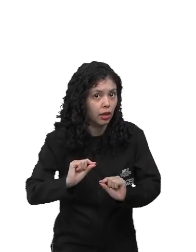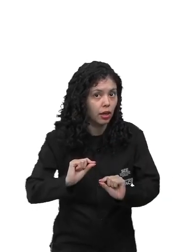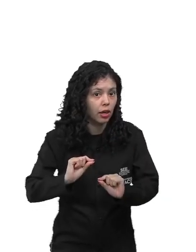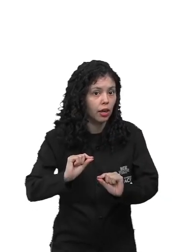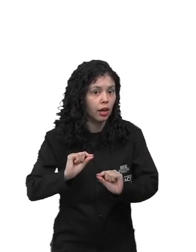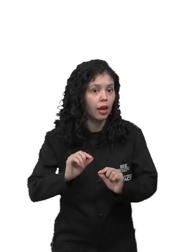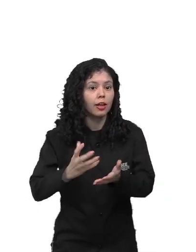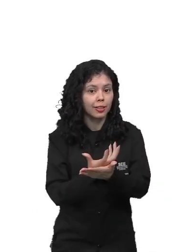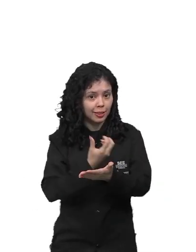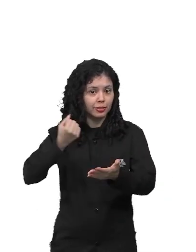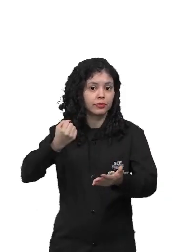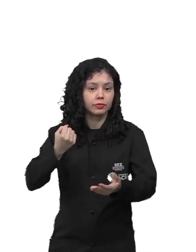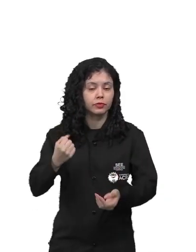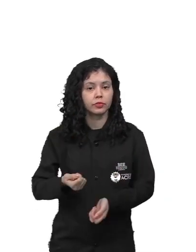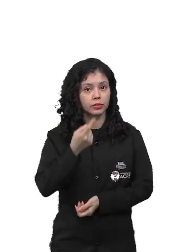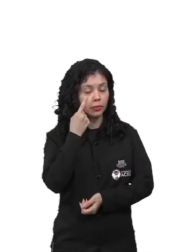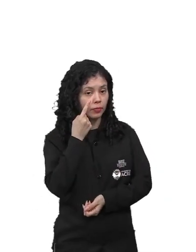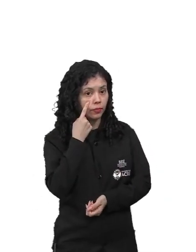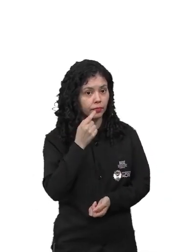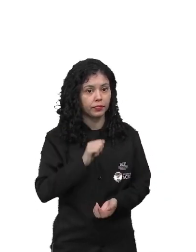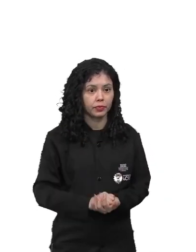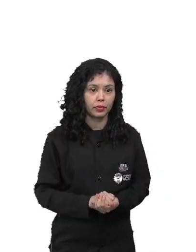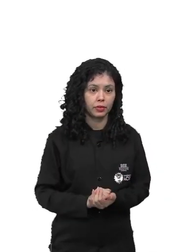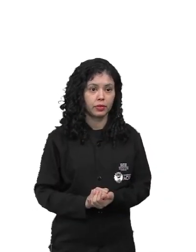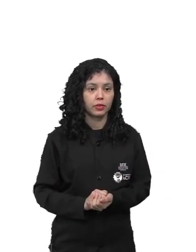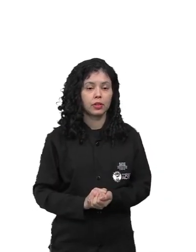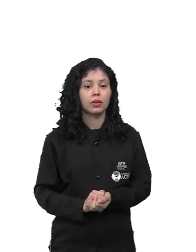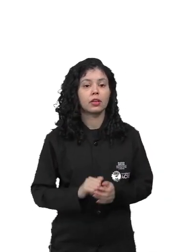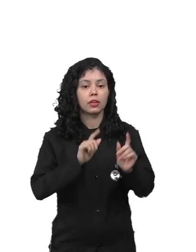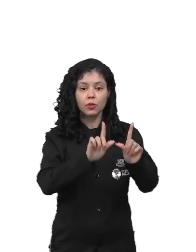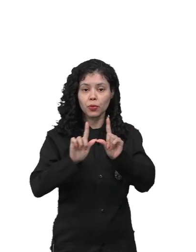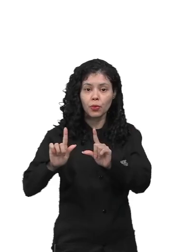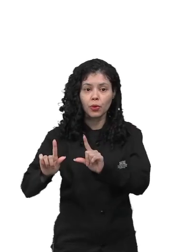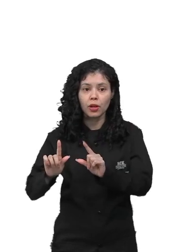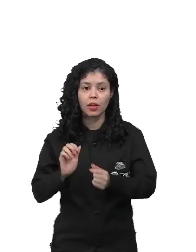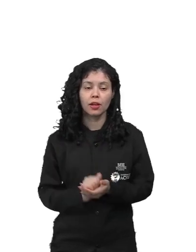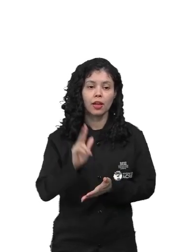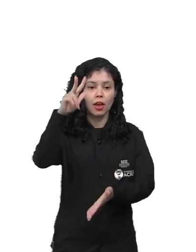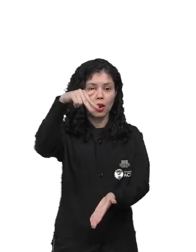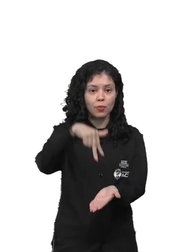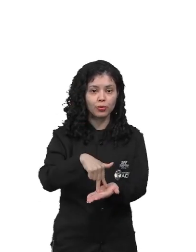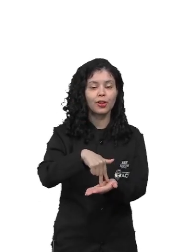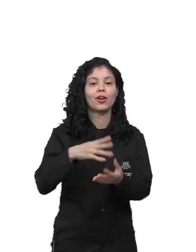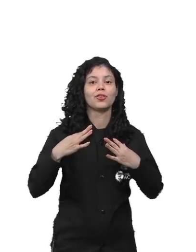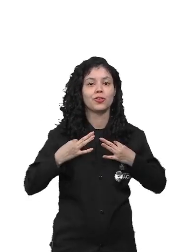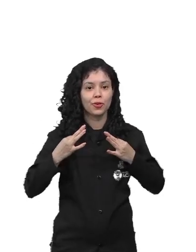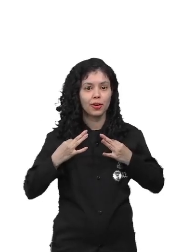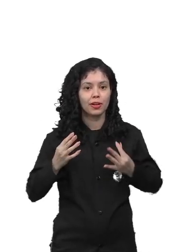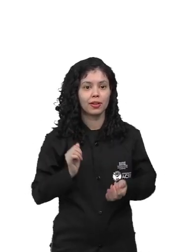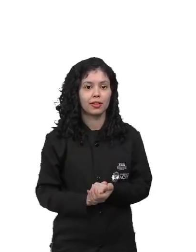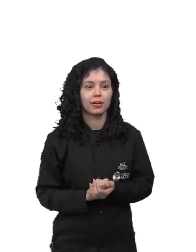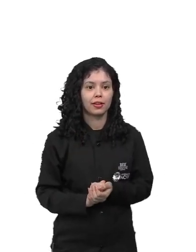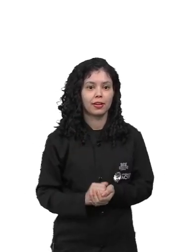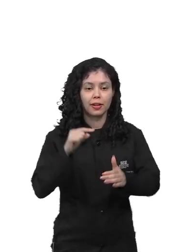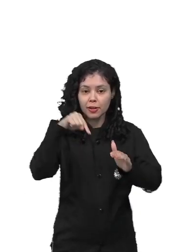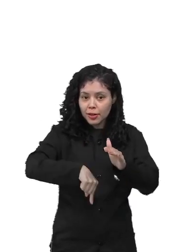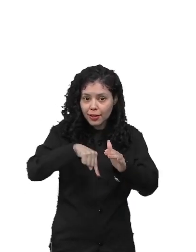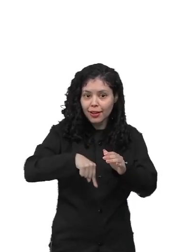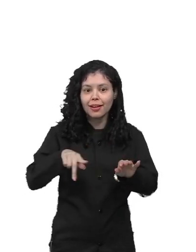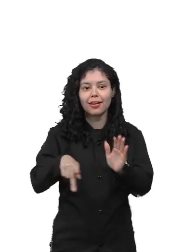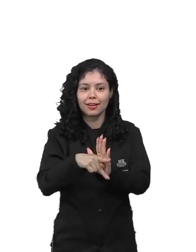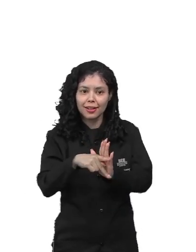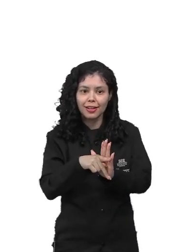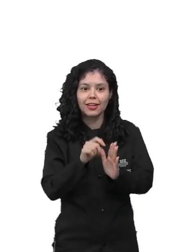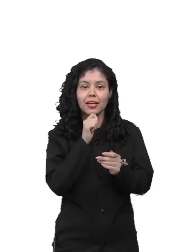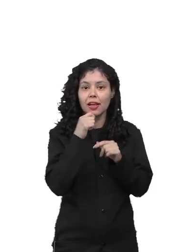seja retirado. Então, a gente pode ver aqui nessa charge do Garfield, porque ele pula ali no cesto de roupas. E para que ele fique ali dentro do